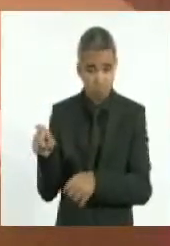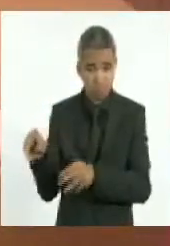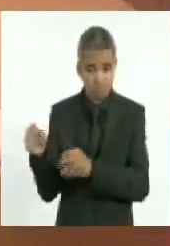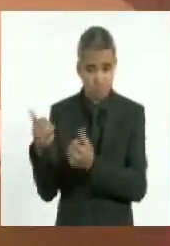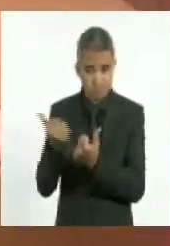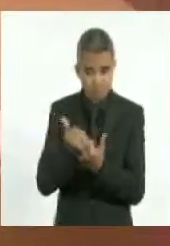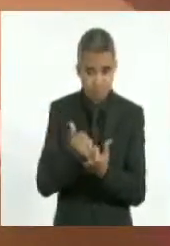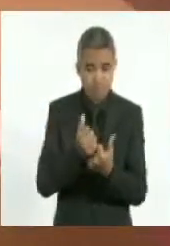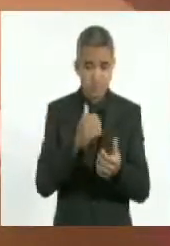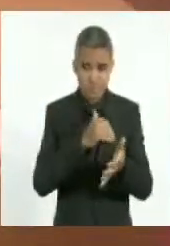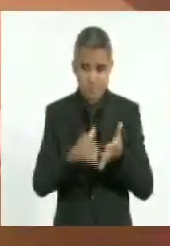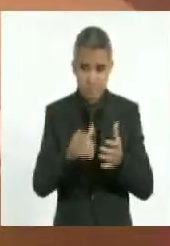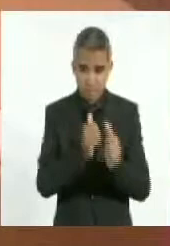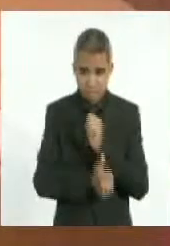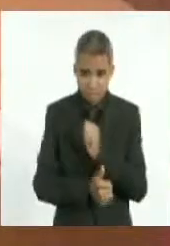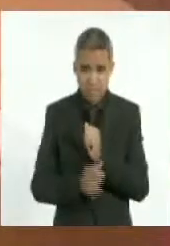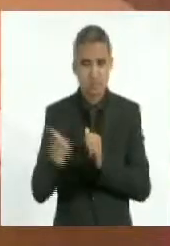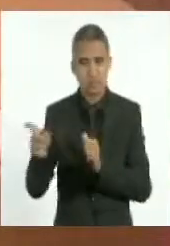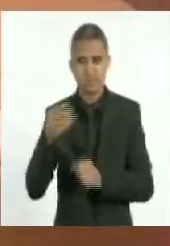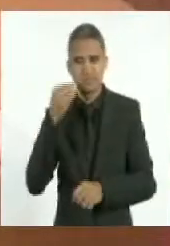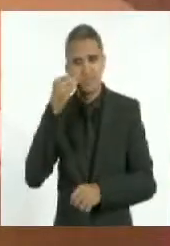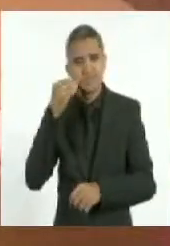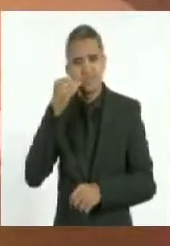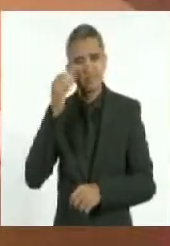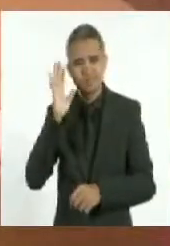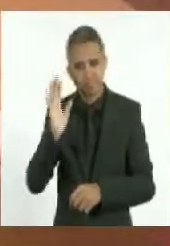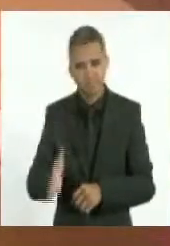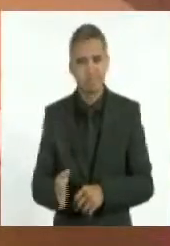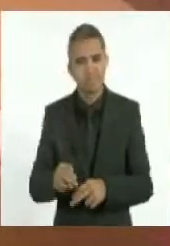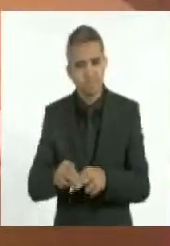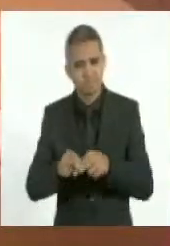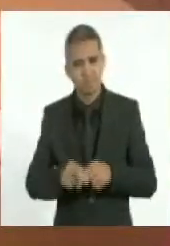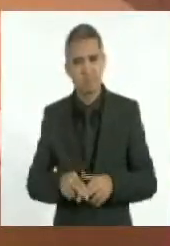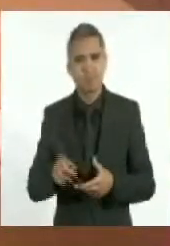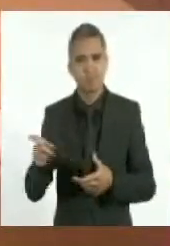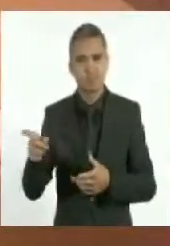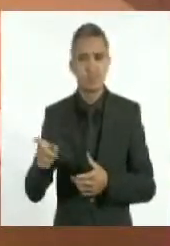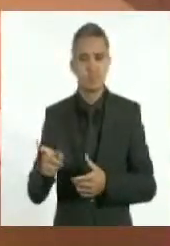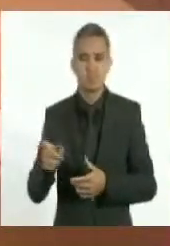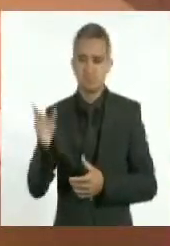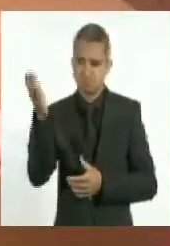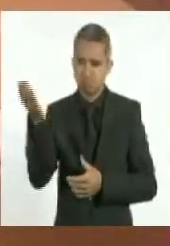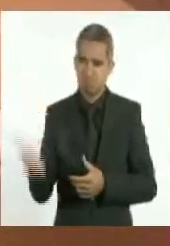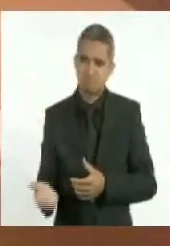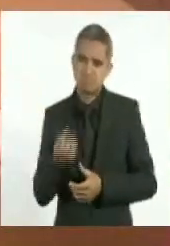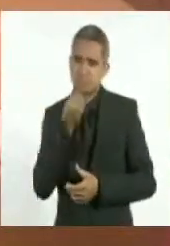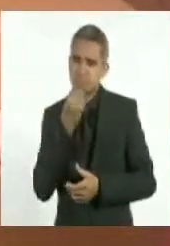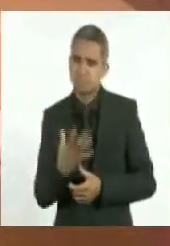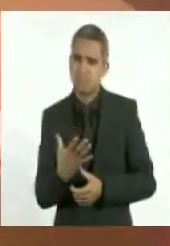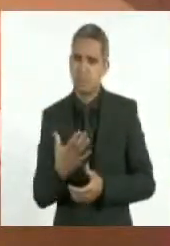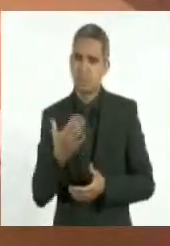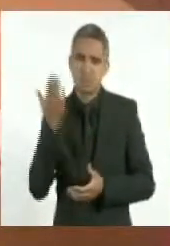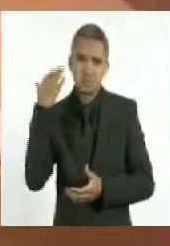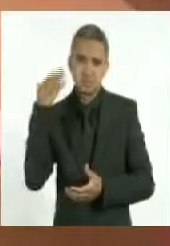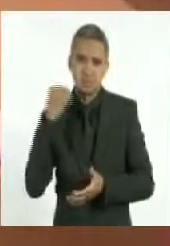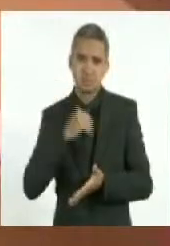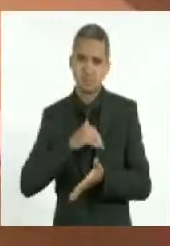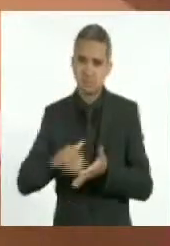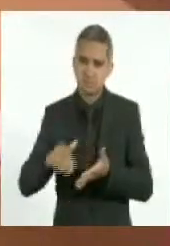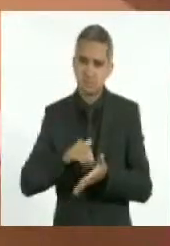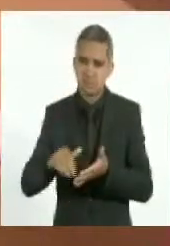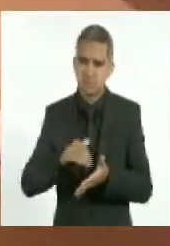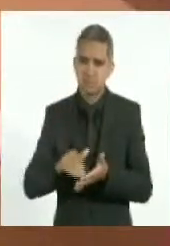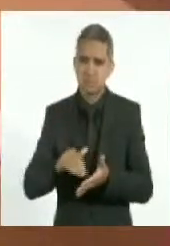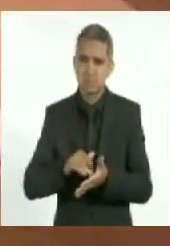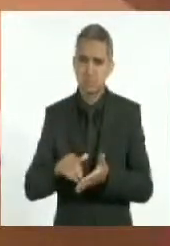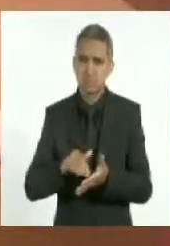tem uma experiência grande nessa área e foi o grande legado da sua administração, da administração do governo de então,